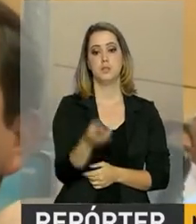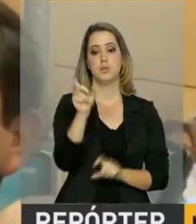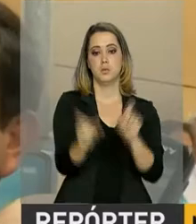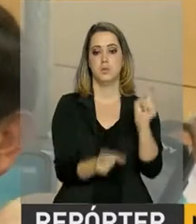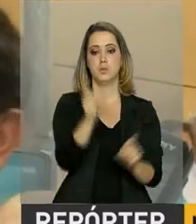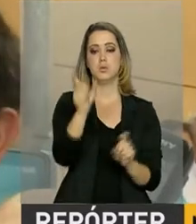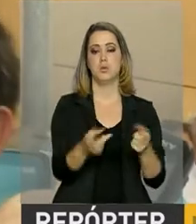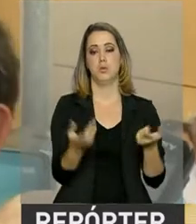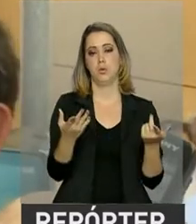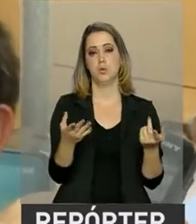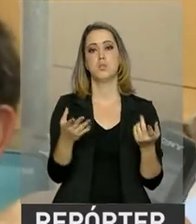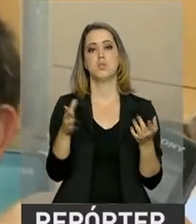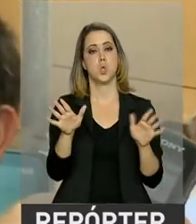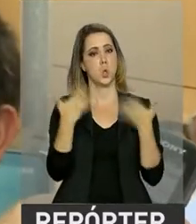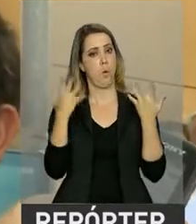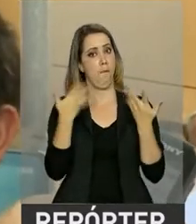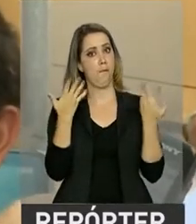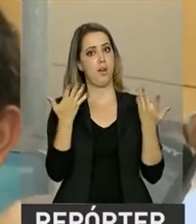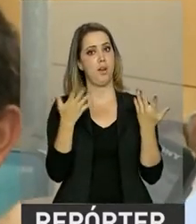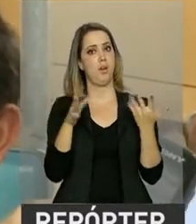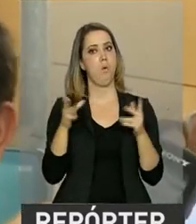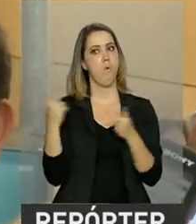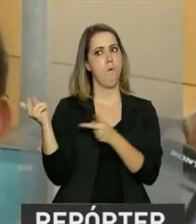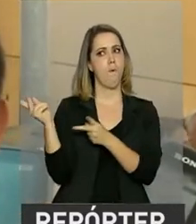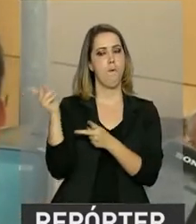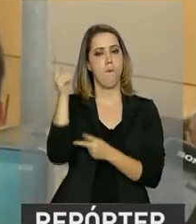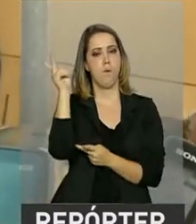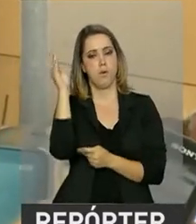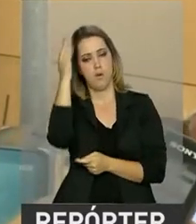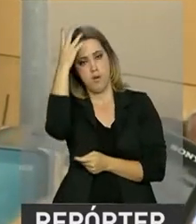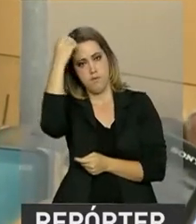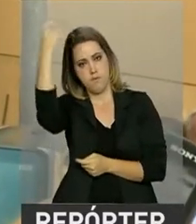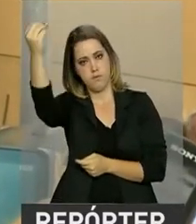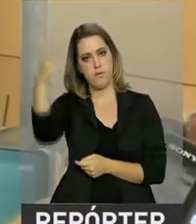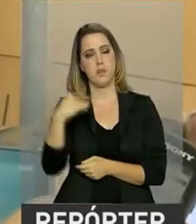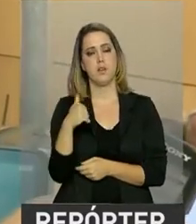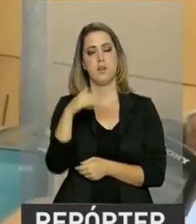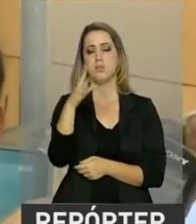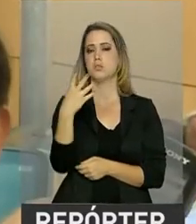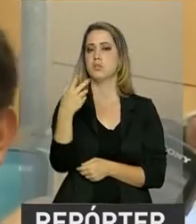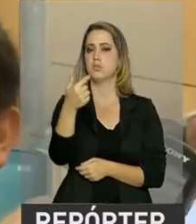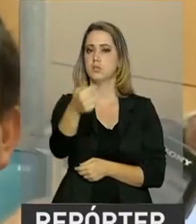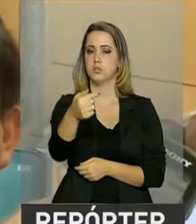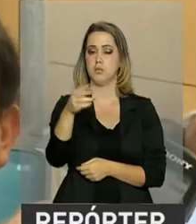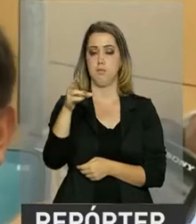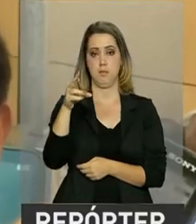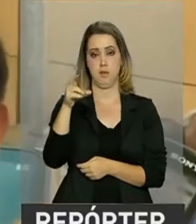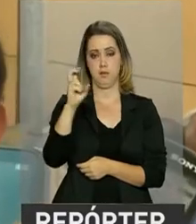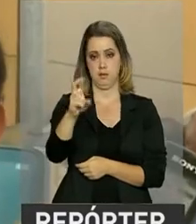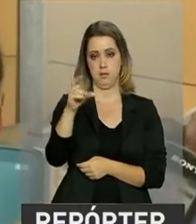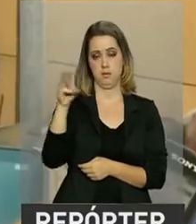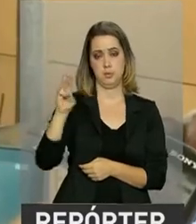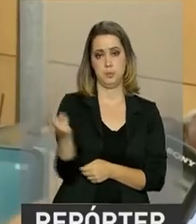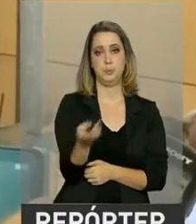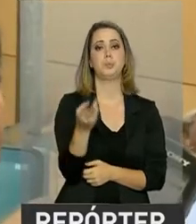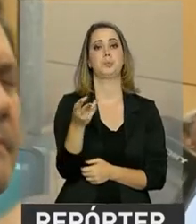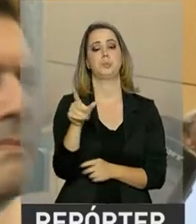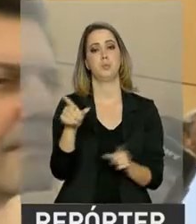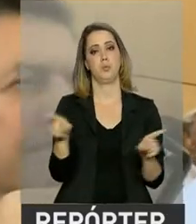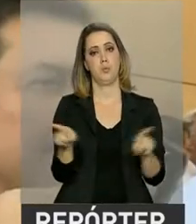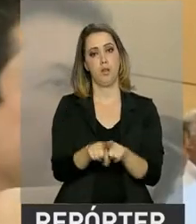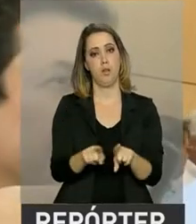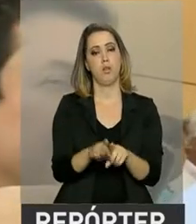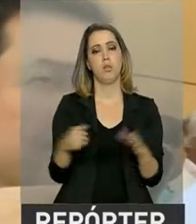de 75 milhões de viagens no nosso país de viajantes nacionais. E uma perspectiva de receber no